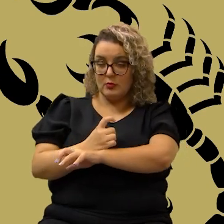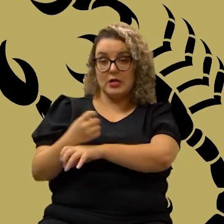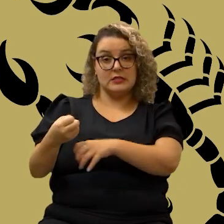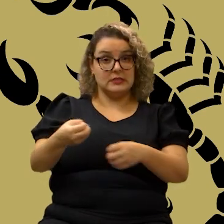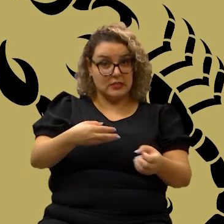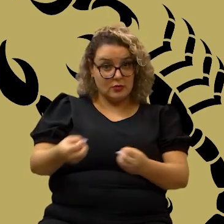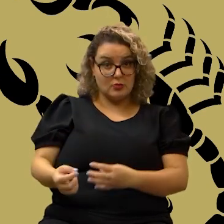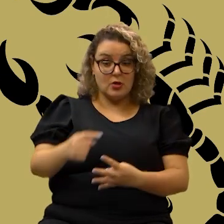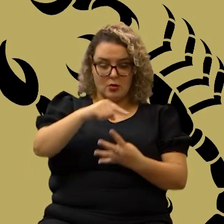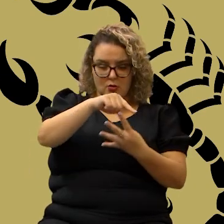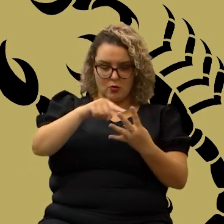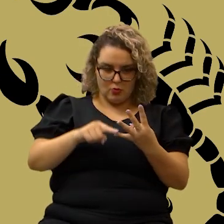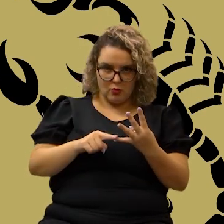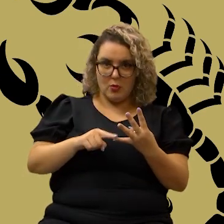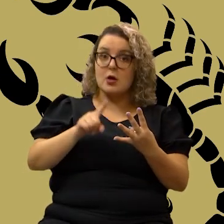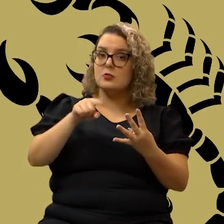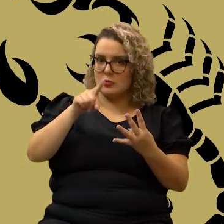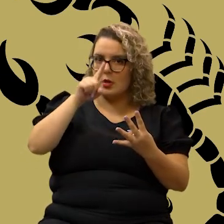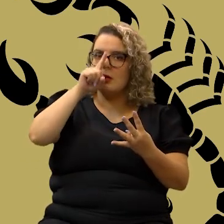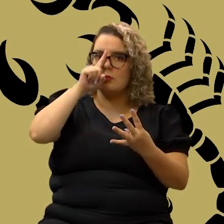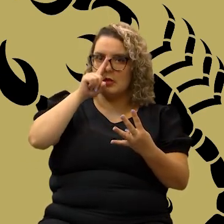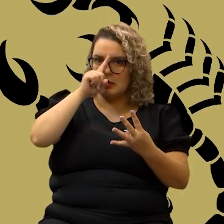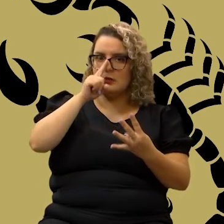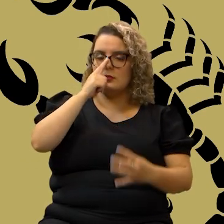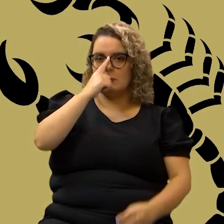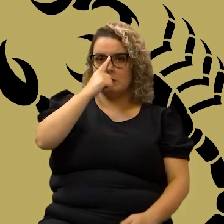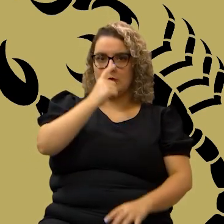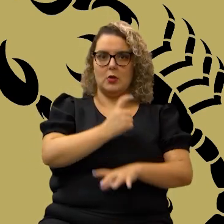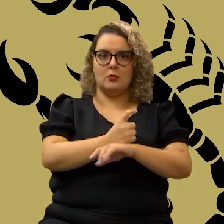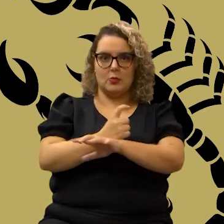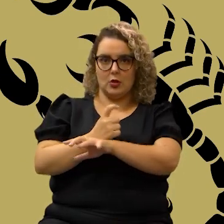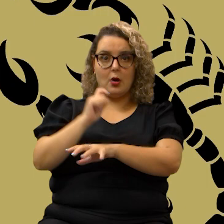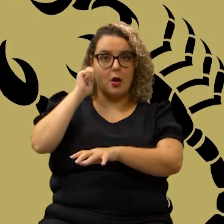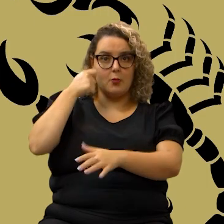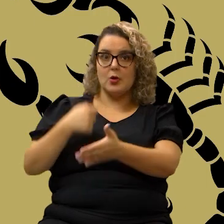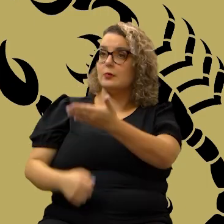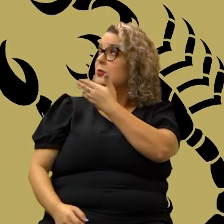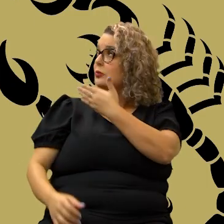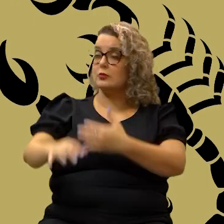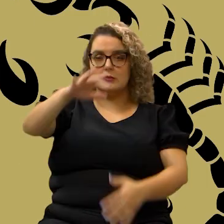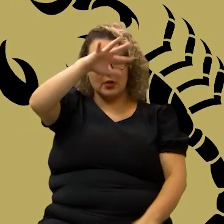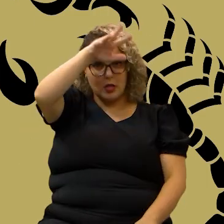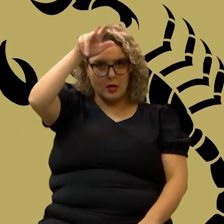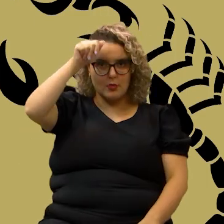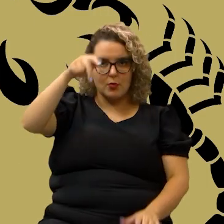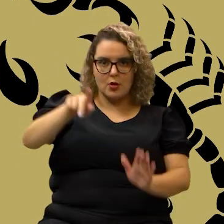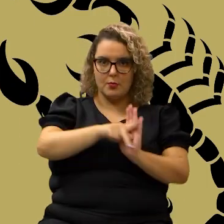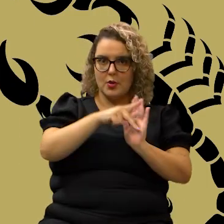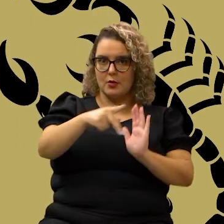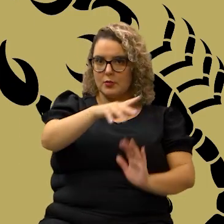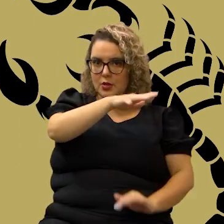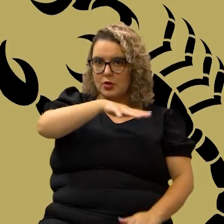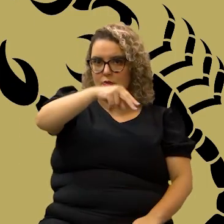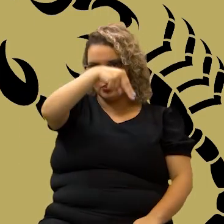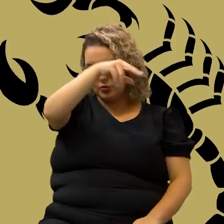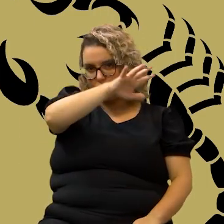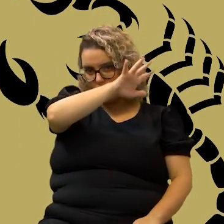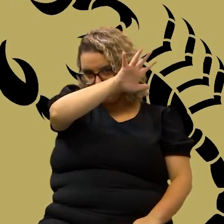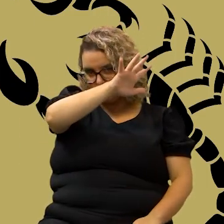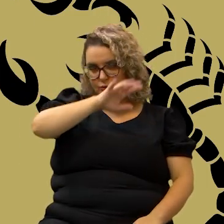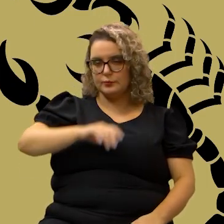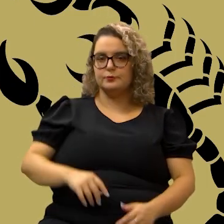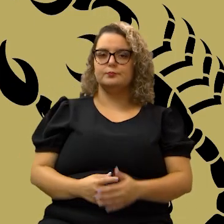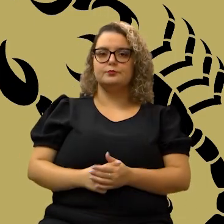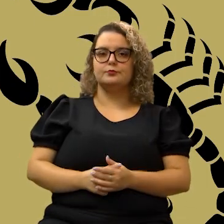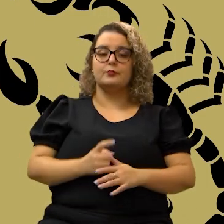atualmente 4 são consideradas perigosas. O escorpião preto da Amazônia, que pertence à região norte do